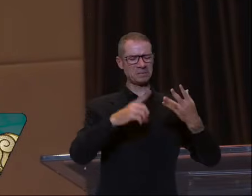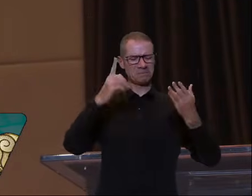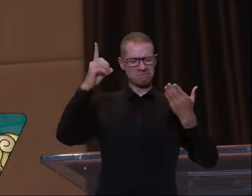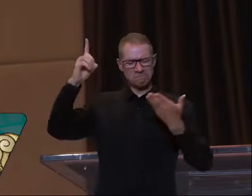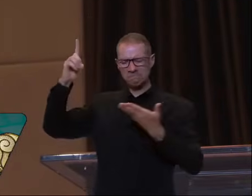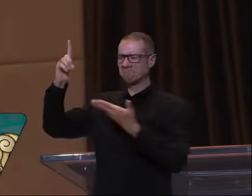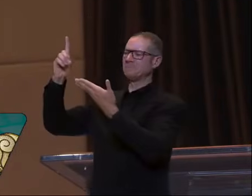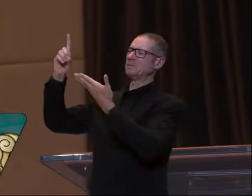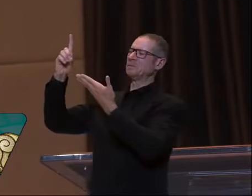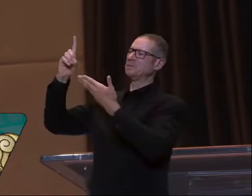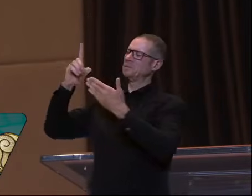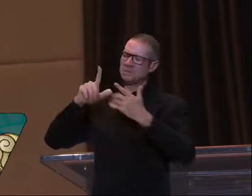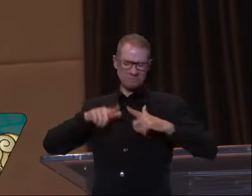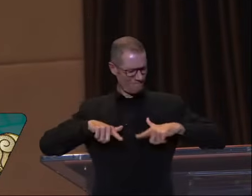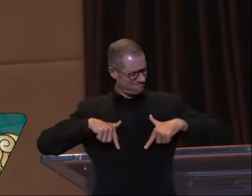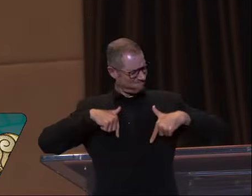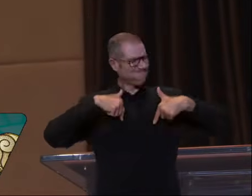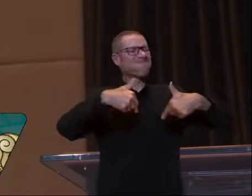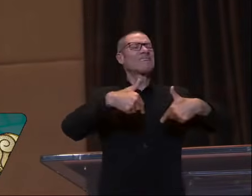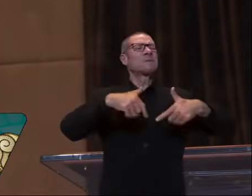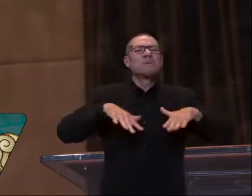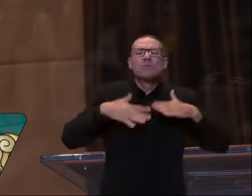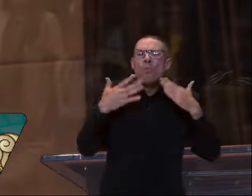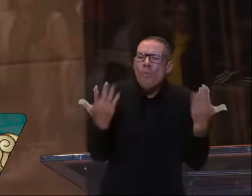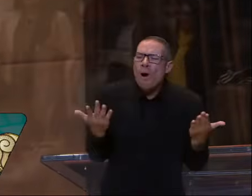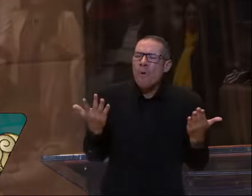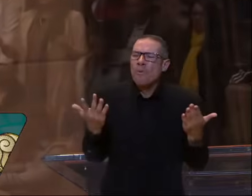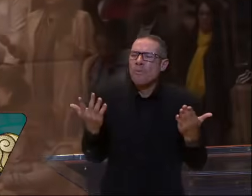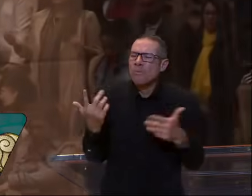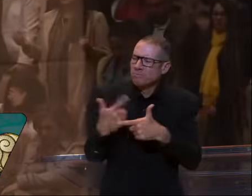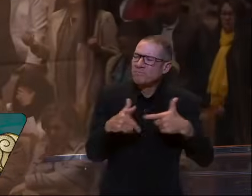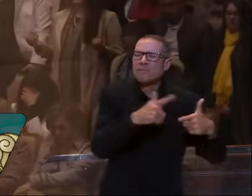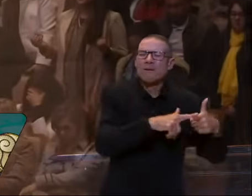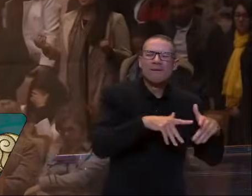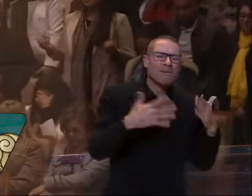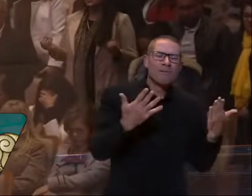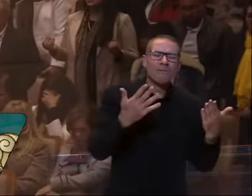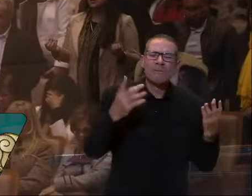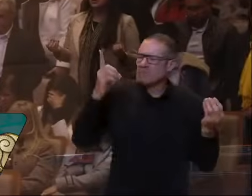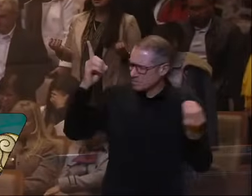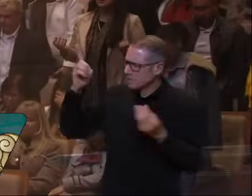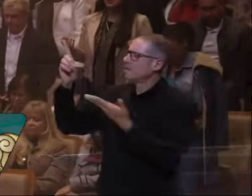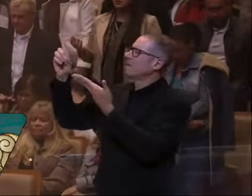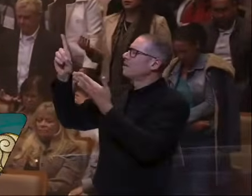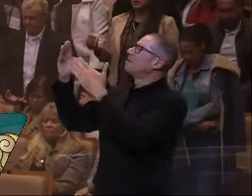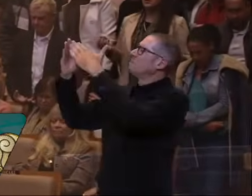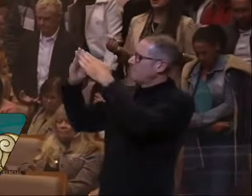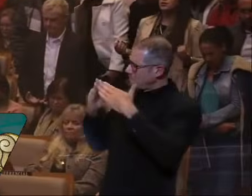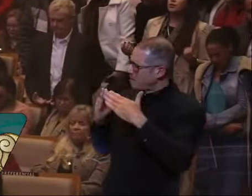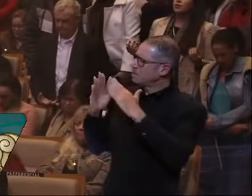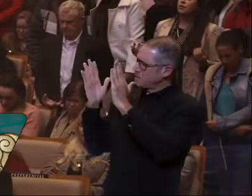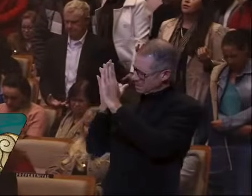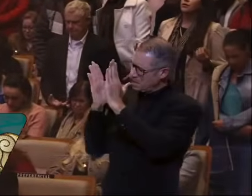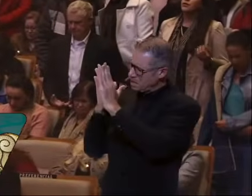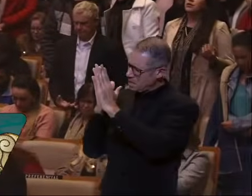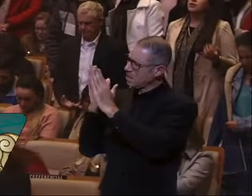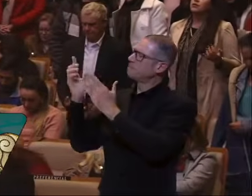Quais são os enfrentamentos que você tem vivido? Peça a Ele que te visite agora.